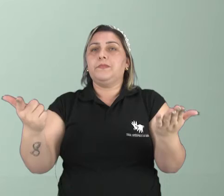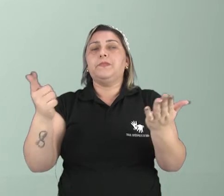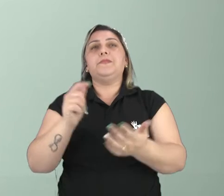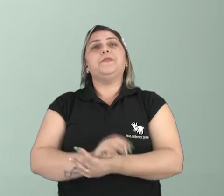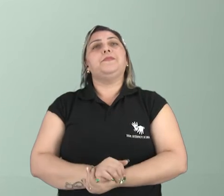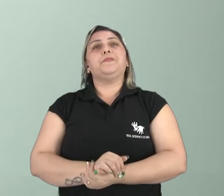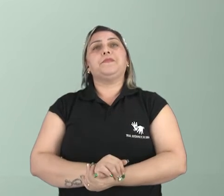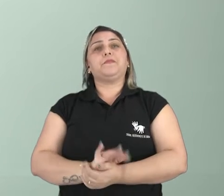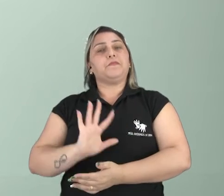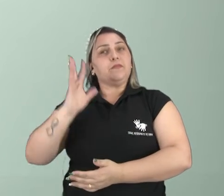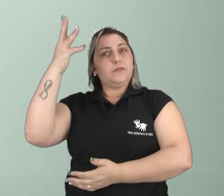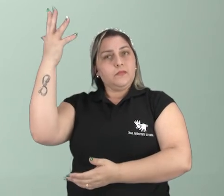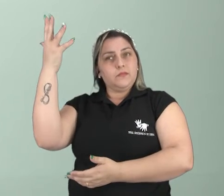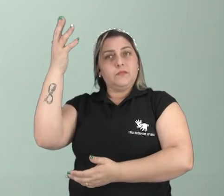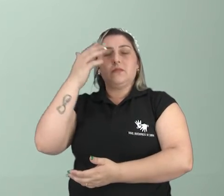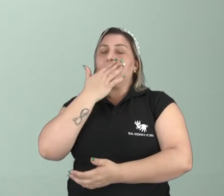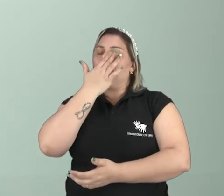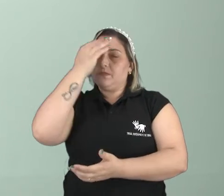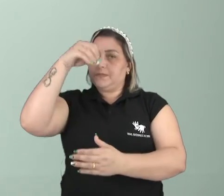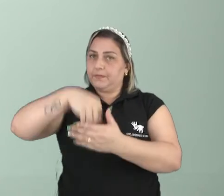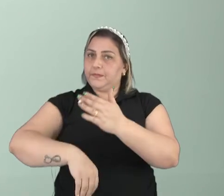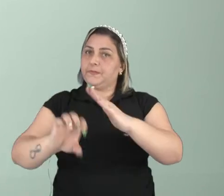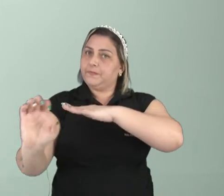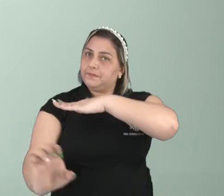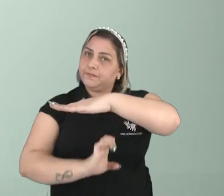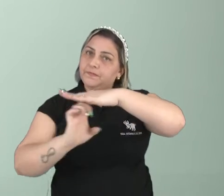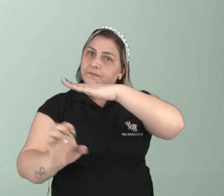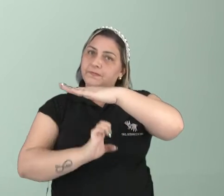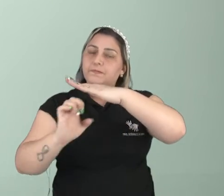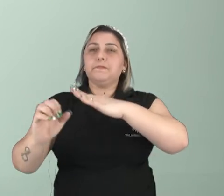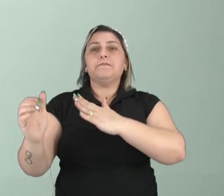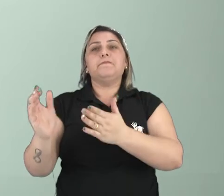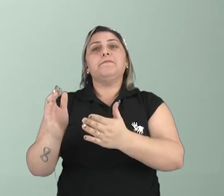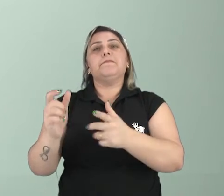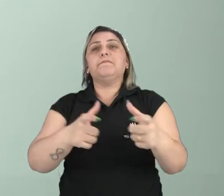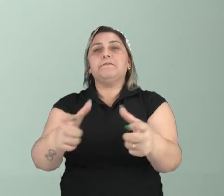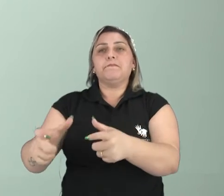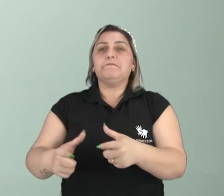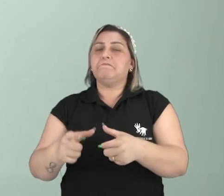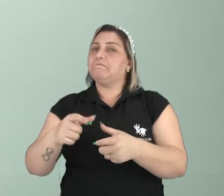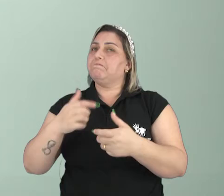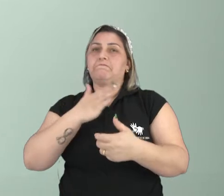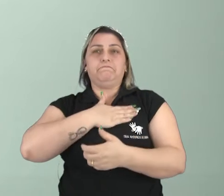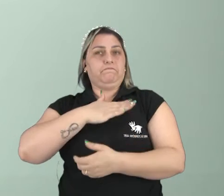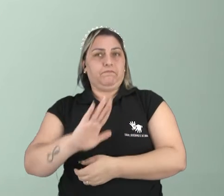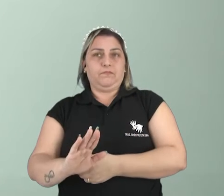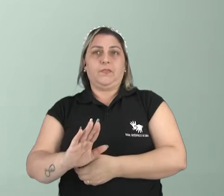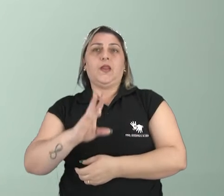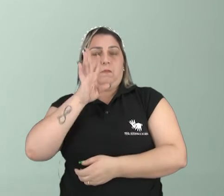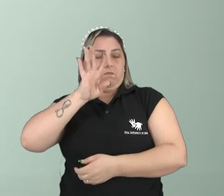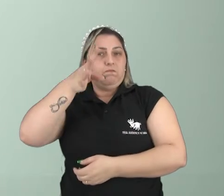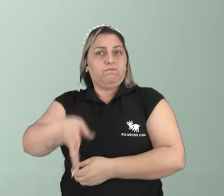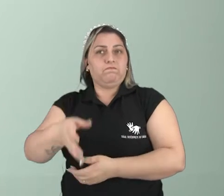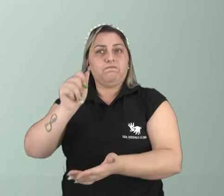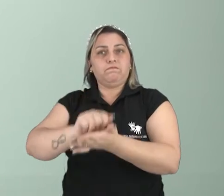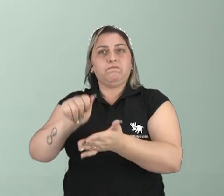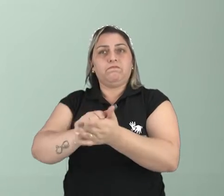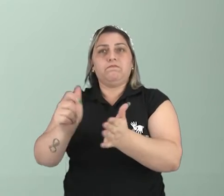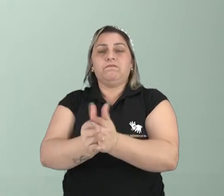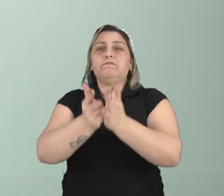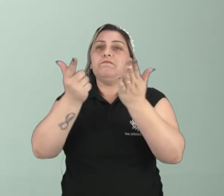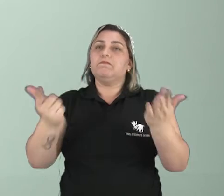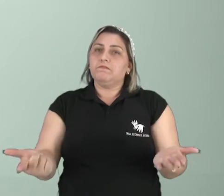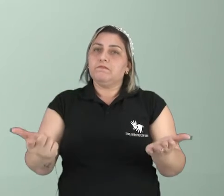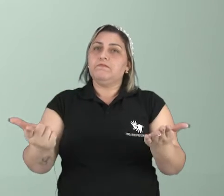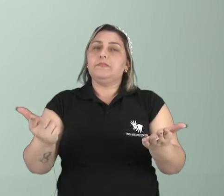que aconteceu dentro de uma empresa ou em algum lugar e você não gostou, você vai e escreve para o jornal falando